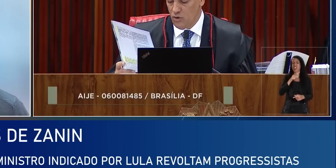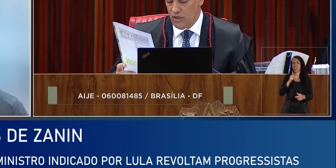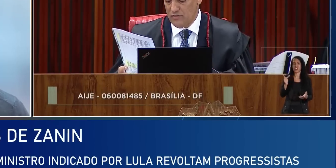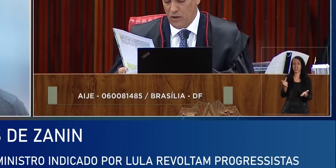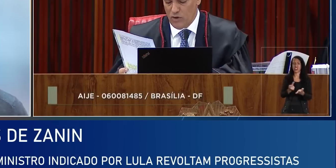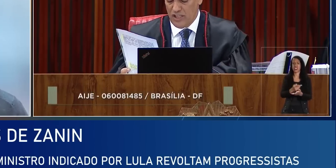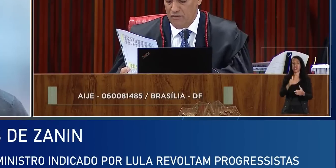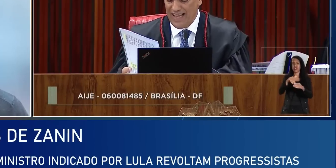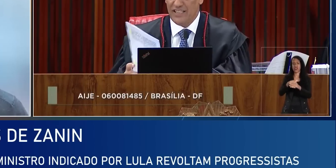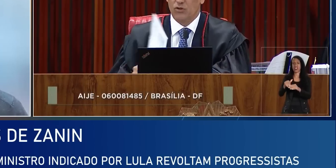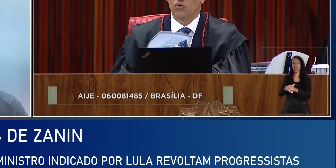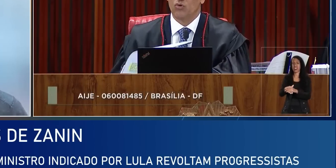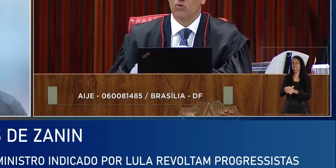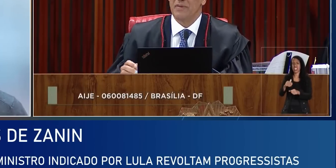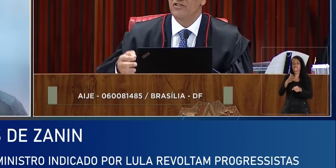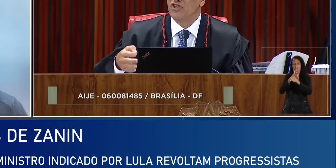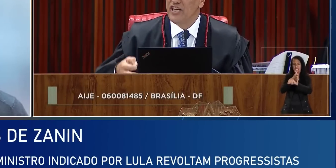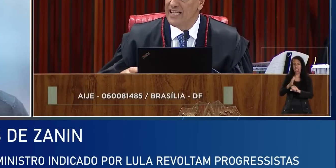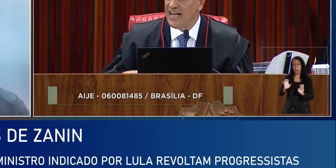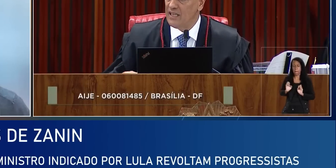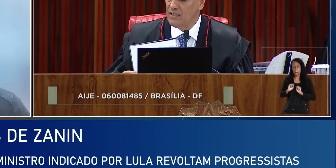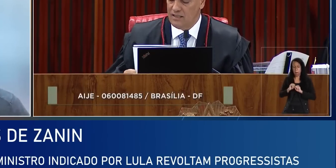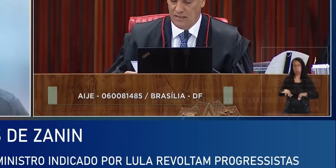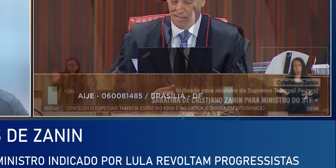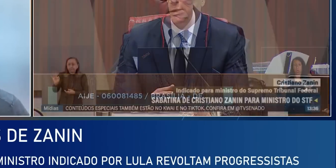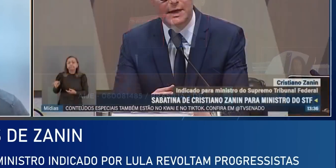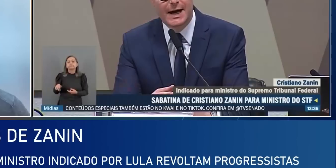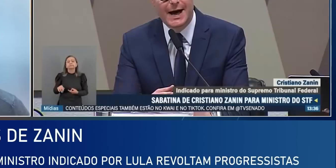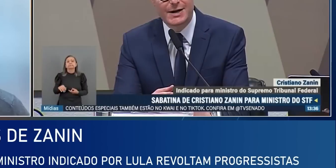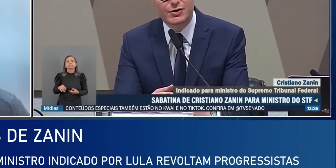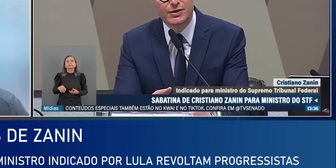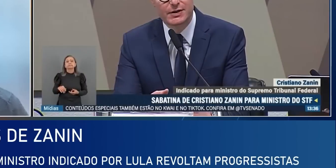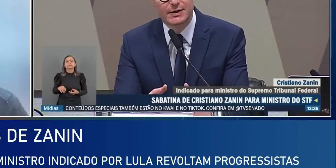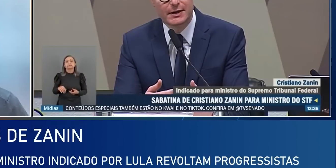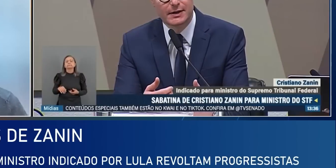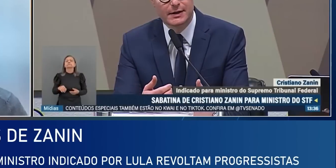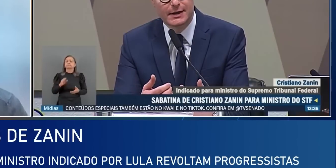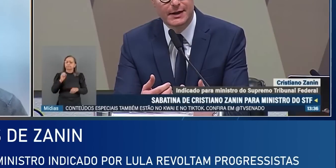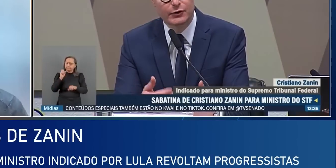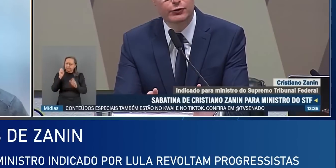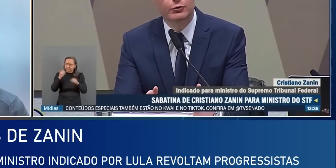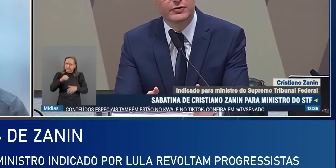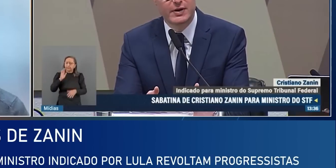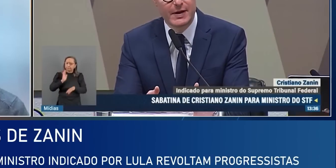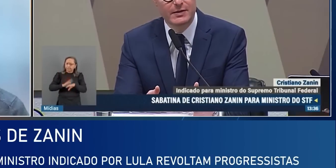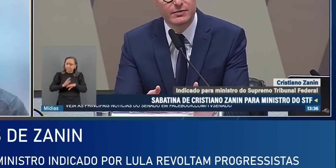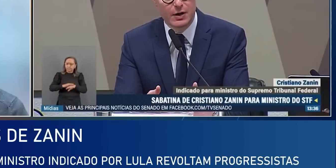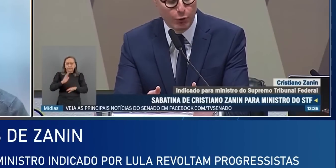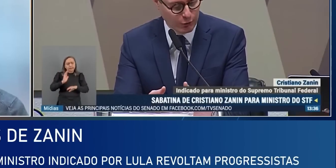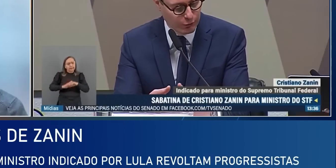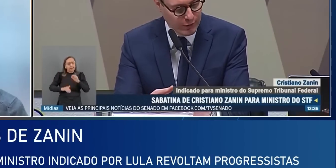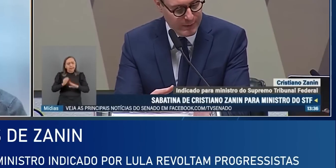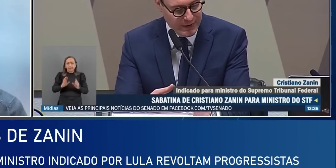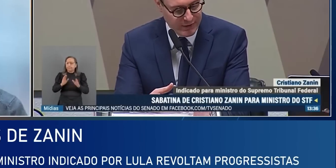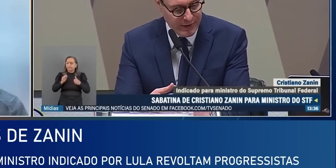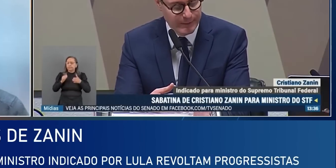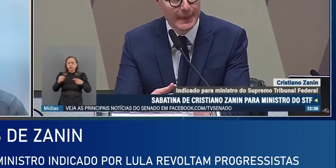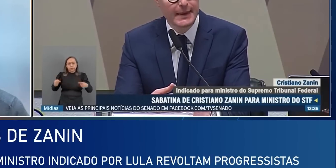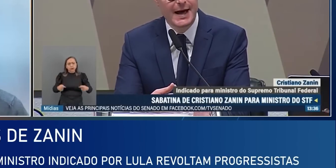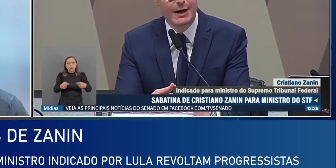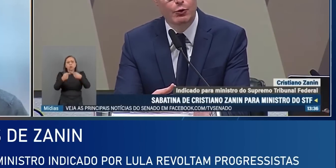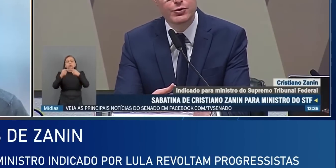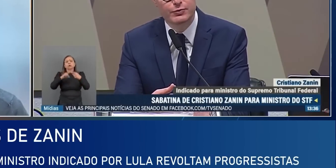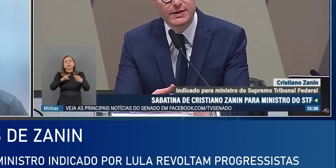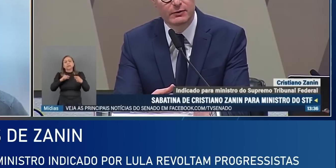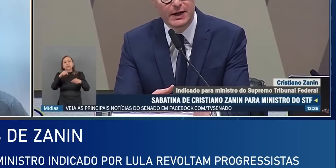também, né? O voto do Zanin, ele é contrário a isso. Isso não tem absolutamente nada a ver com roubar o papel do parlamento.